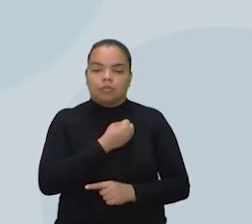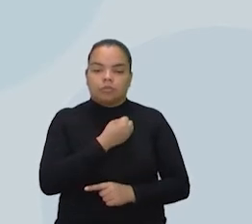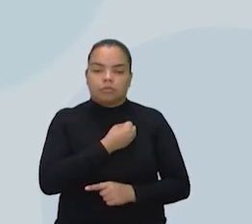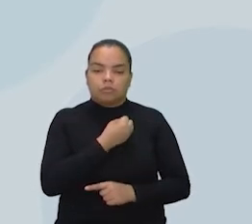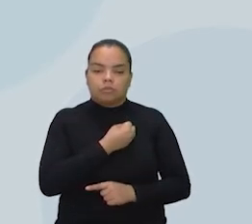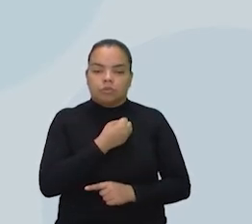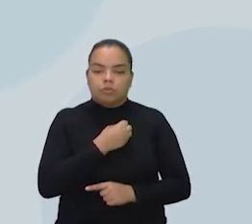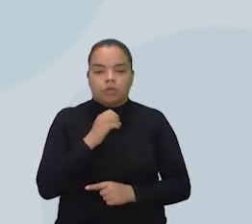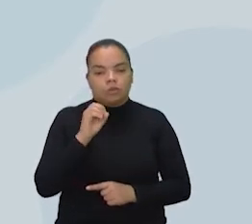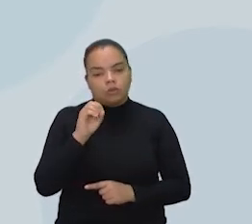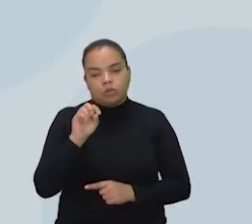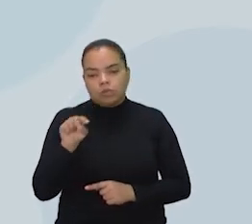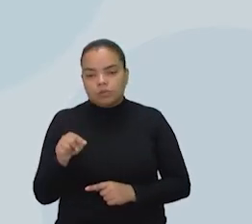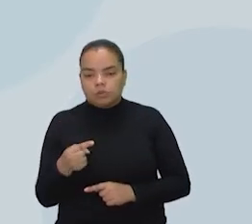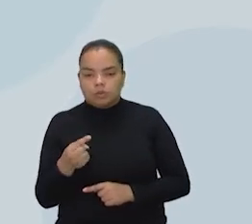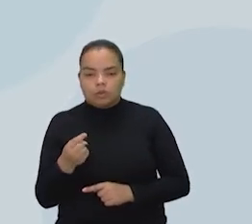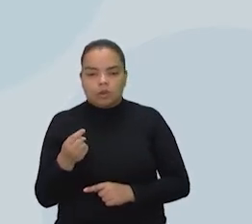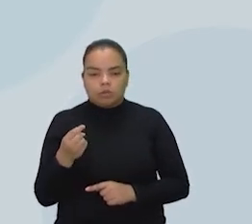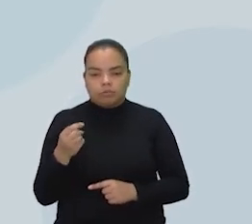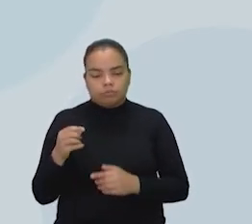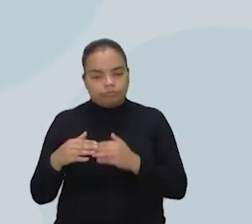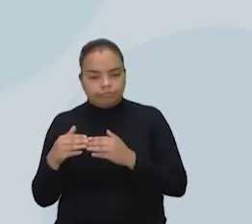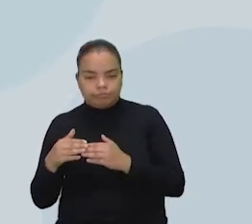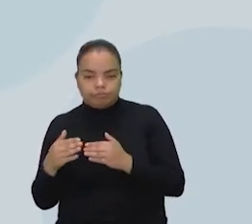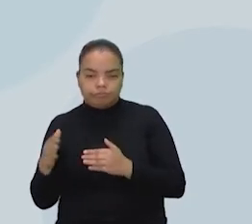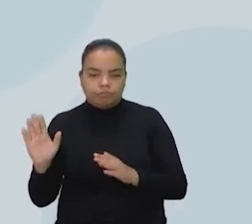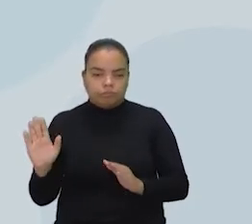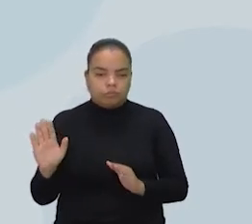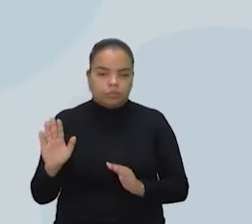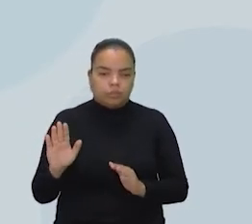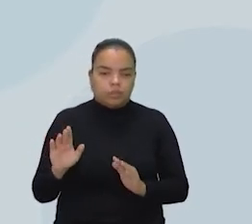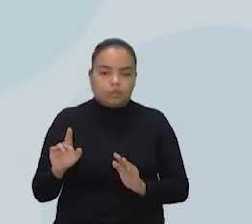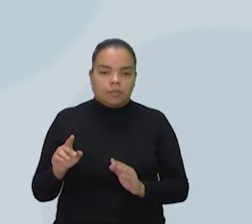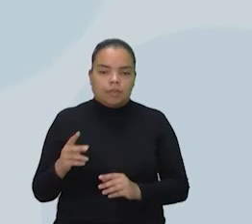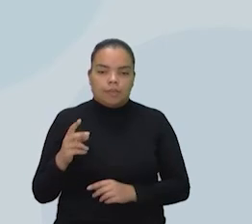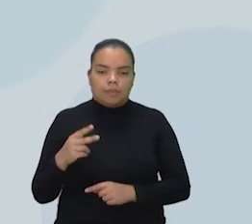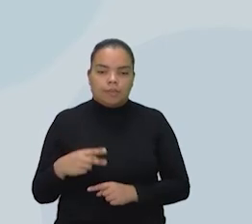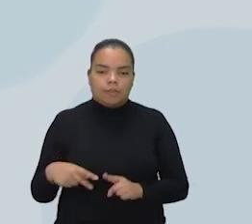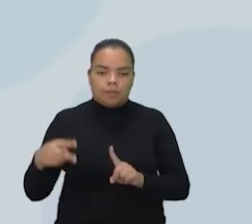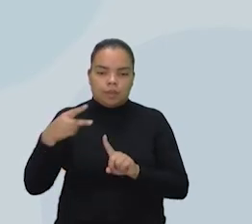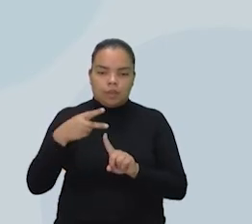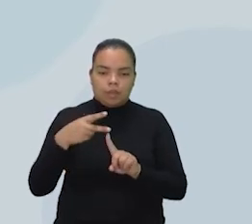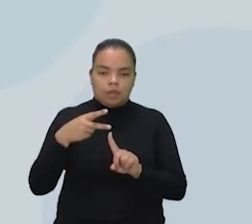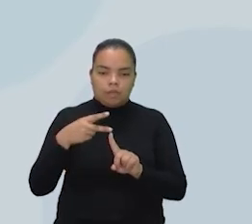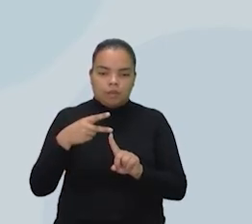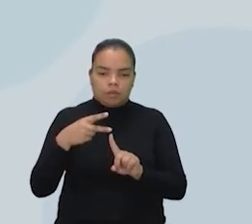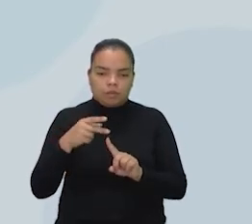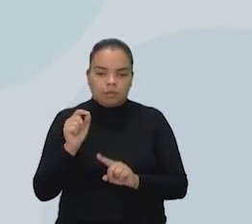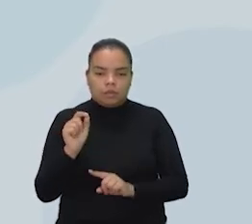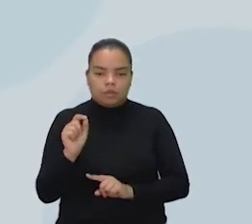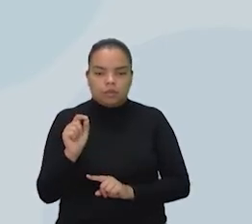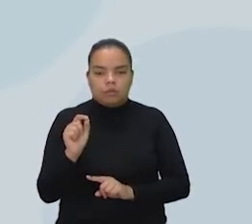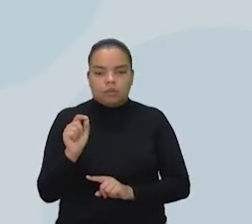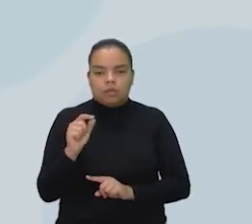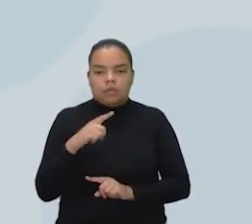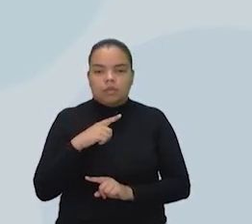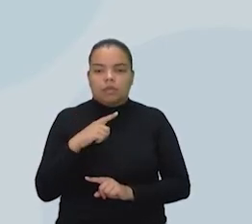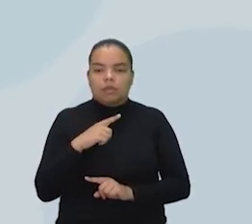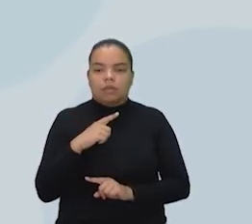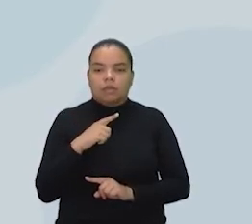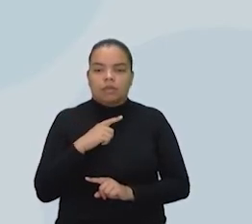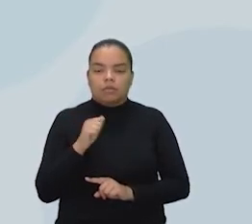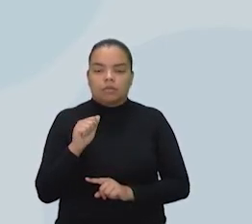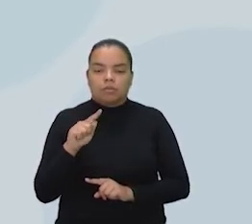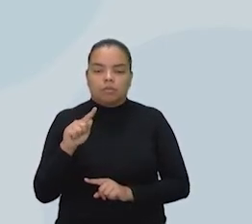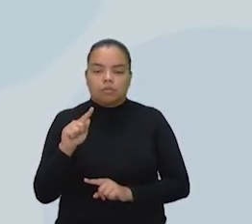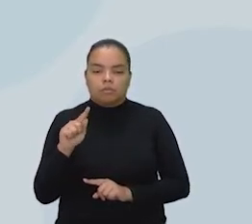2, alguma coisa, elevado a menos alfa, e neste caso ele está falando, este lugar tem um alfa, que a